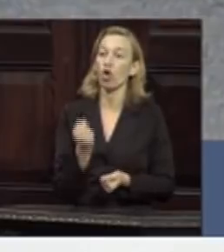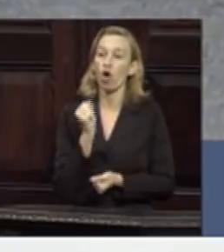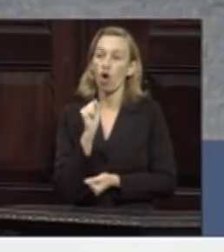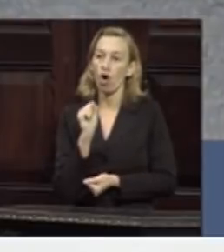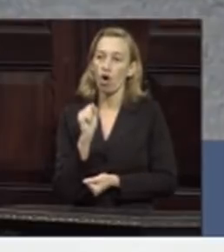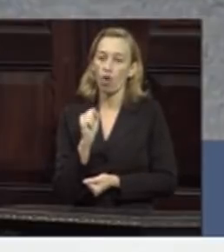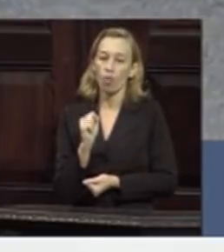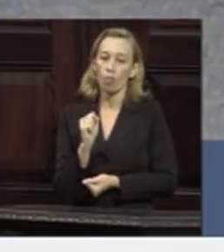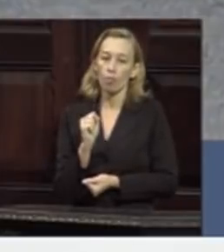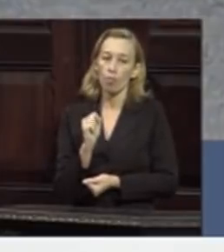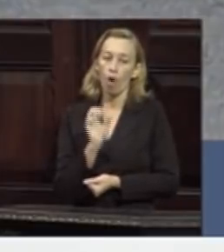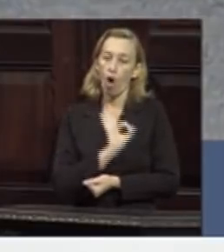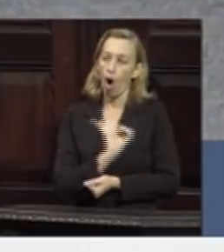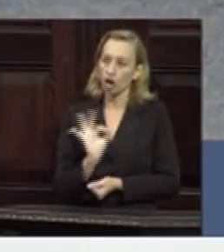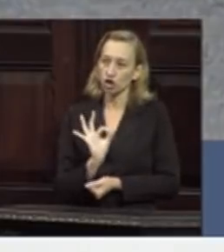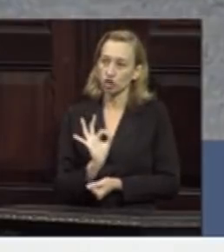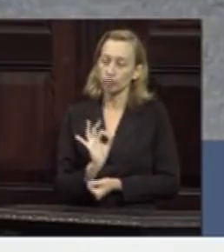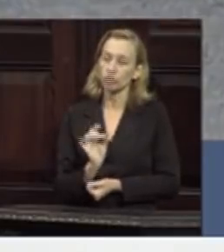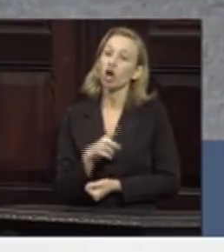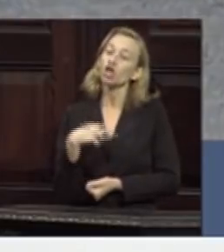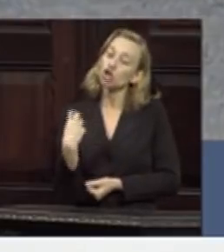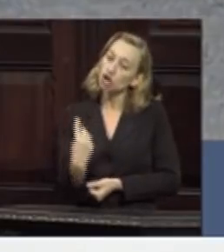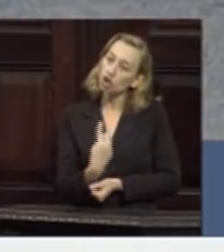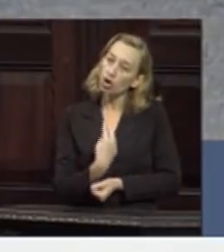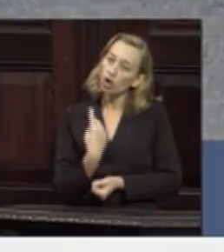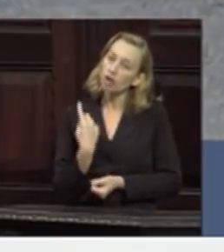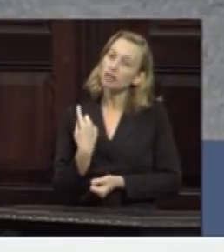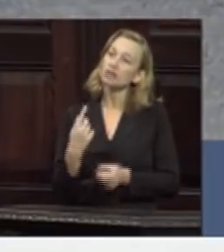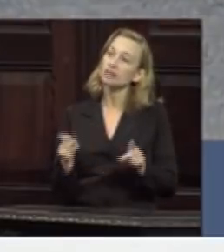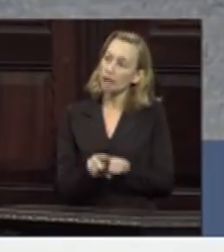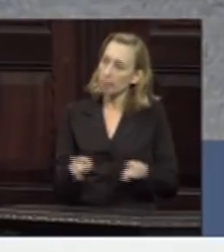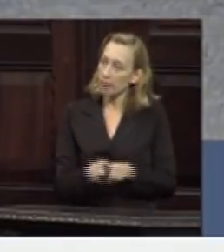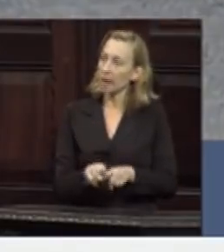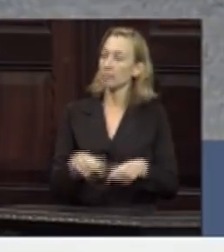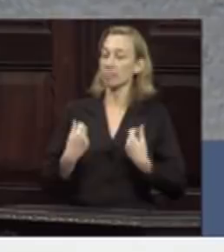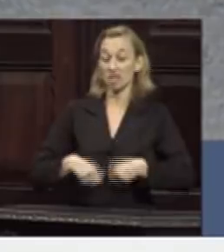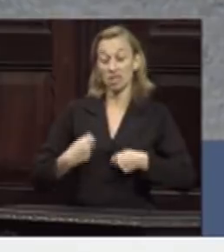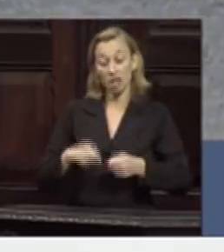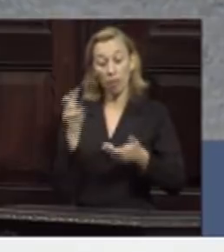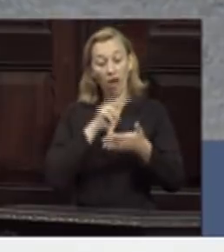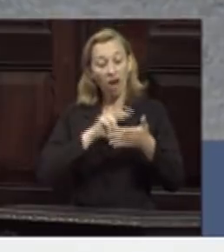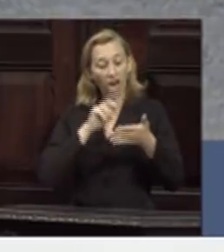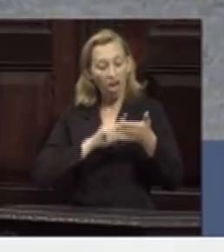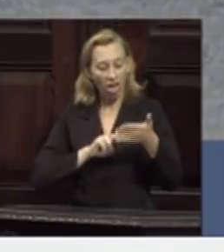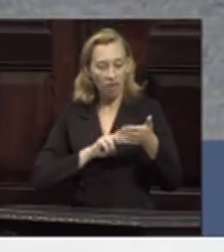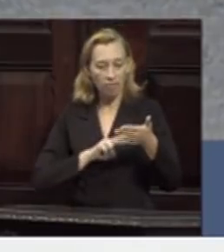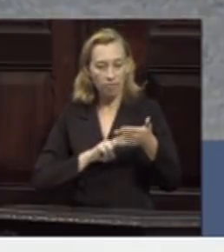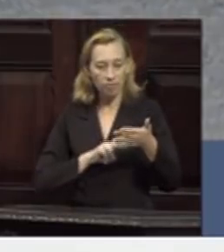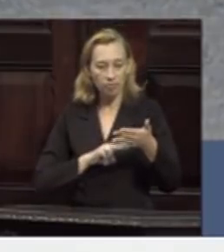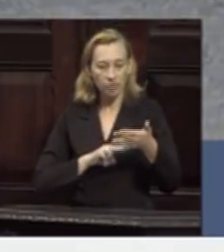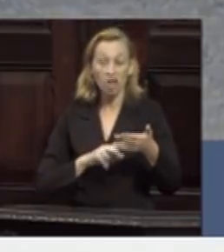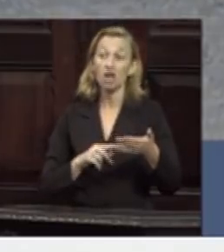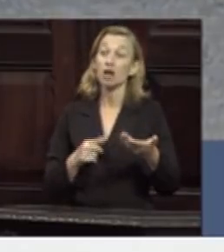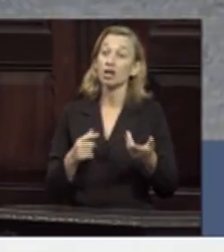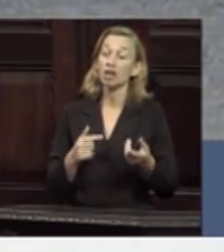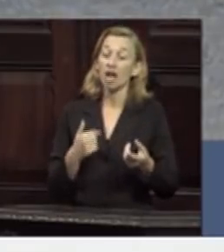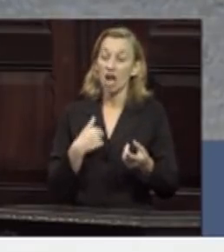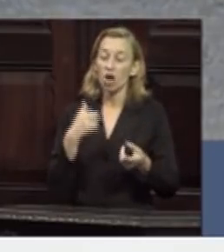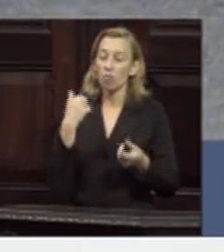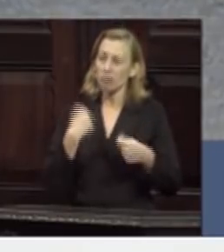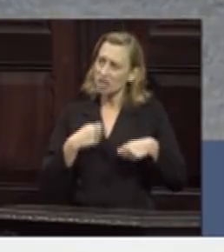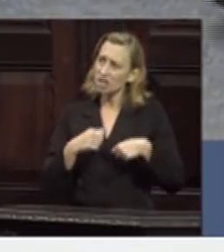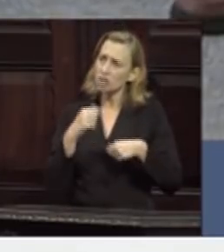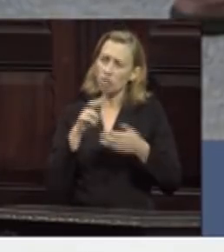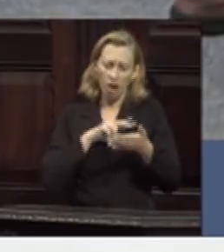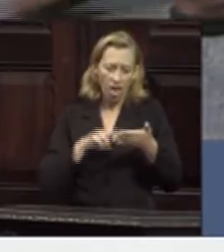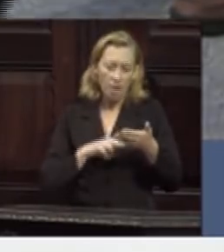Ótimo. Nós precisamos ler também, E eu preciso ler até porque, no meu